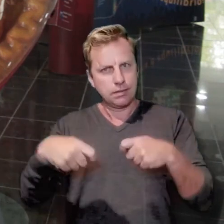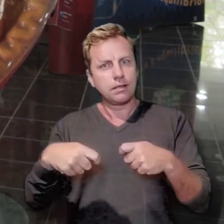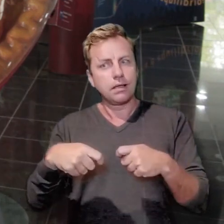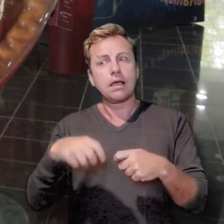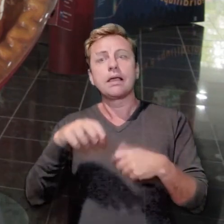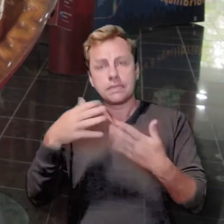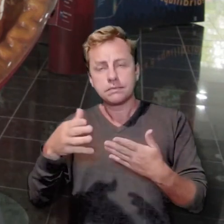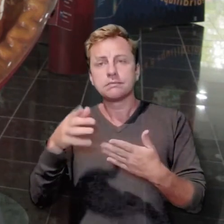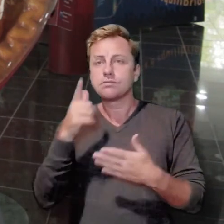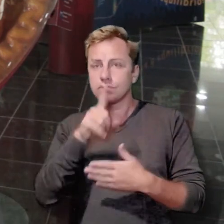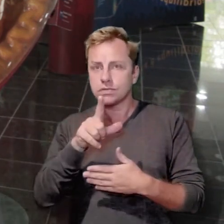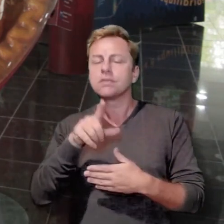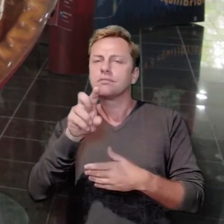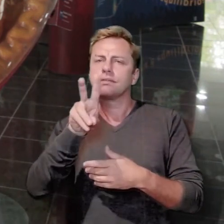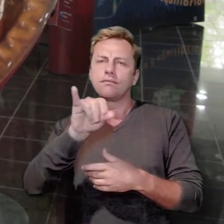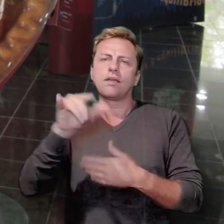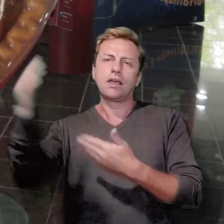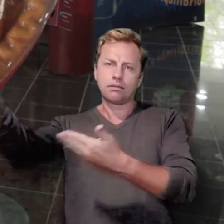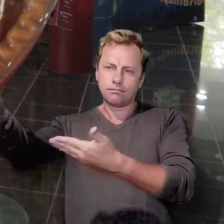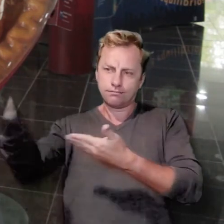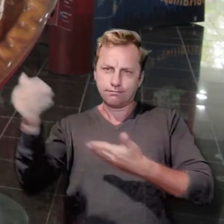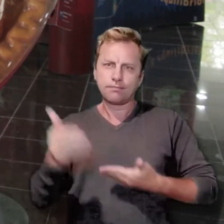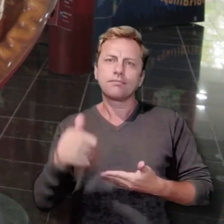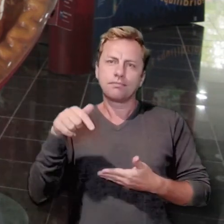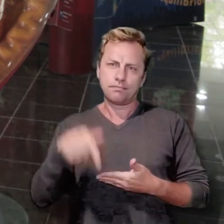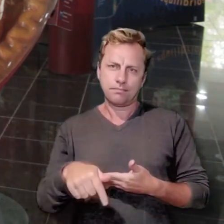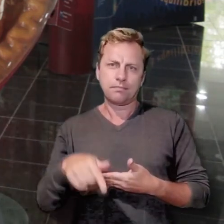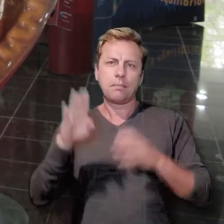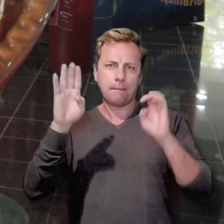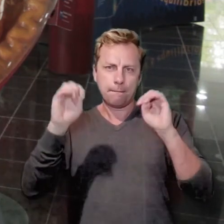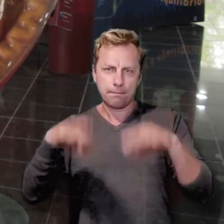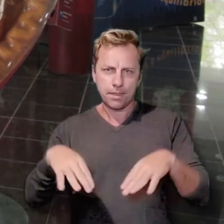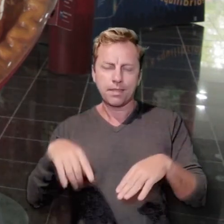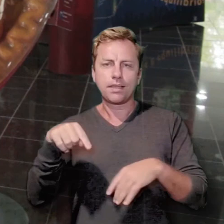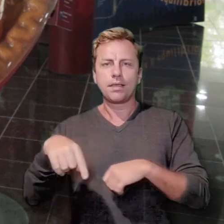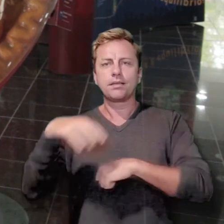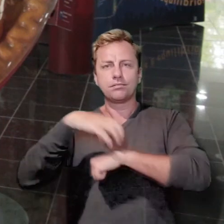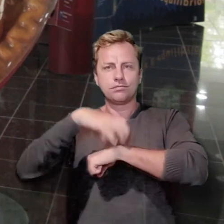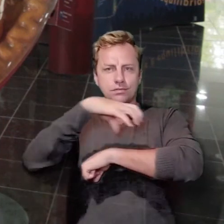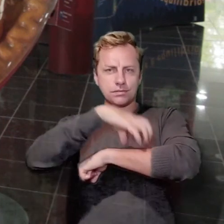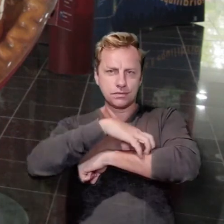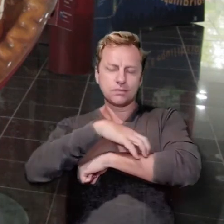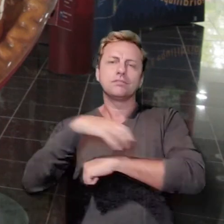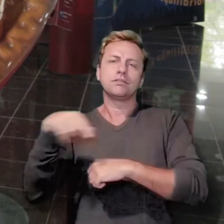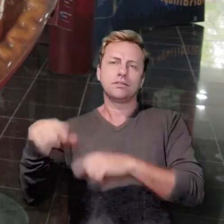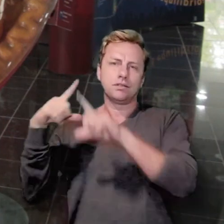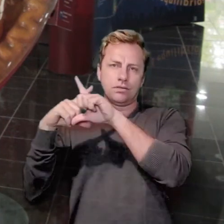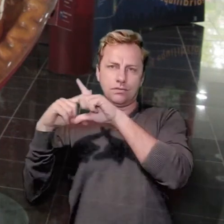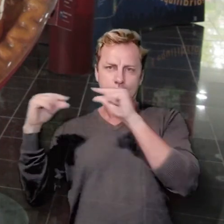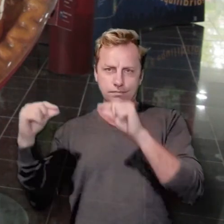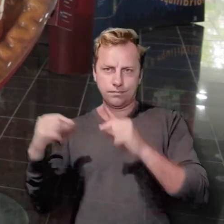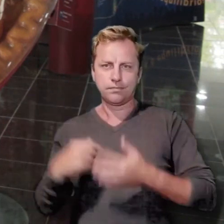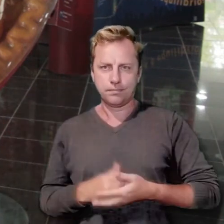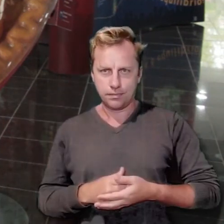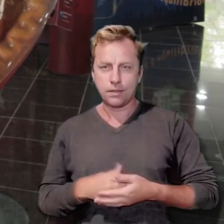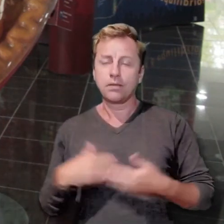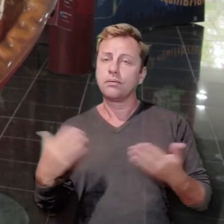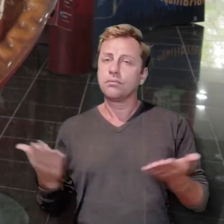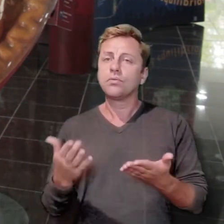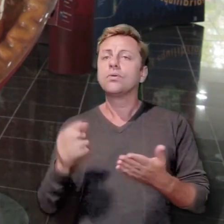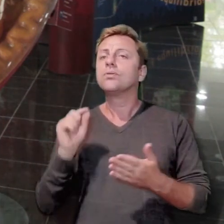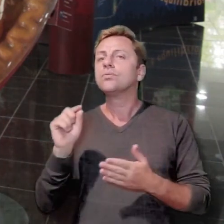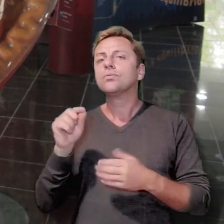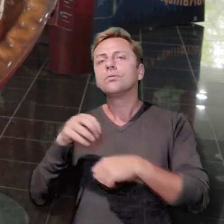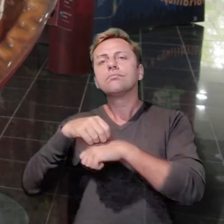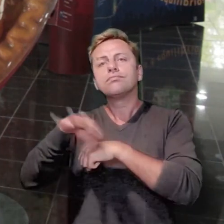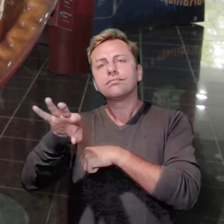E quando for, você será muito bem recebido aqui no nosso Centro de Ciências da Universidade Federal do Juiz de Fora. Por